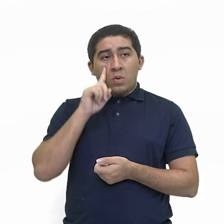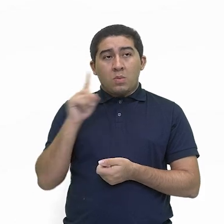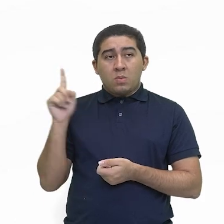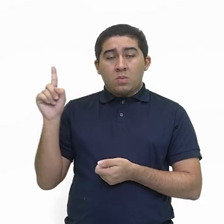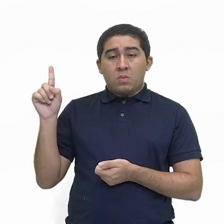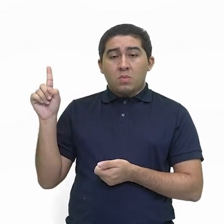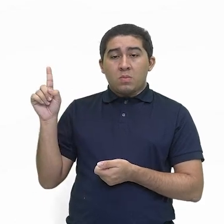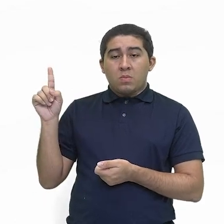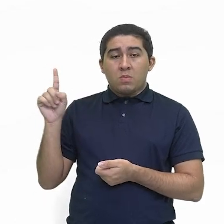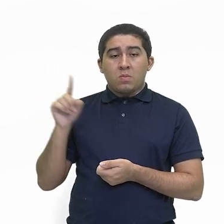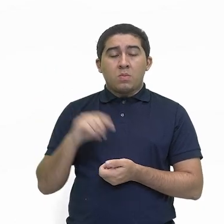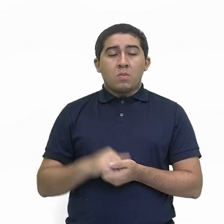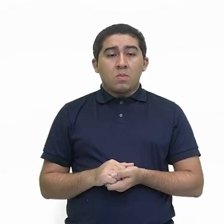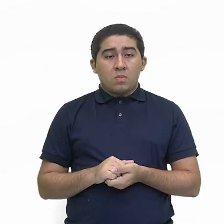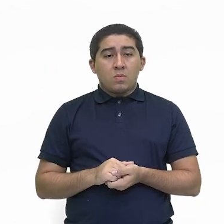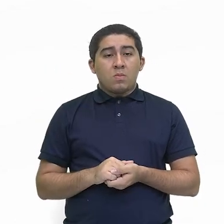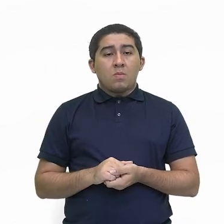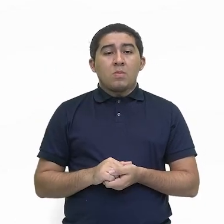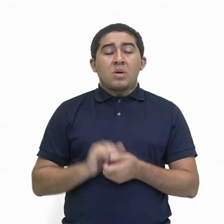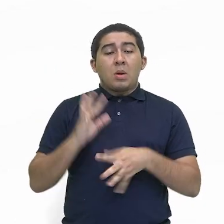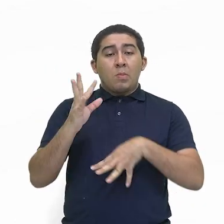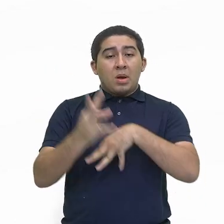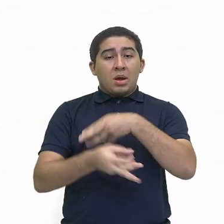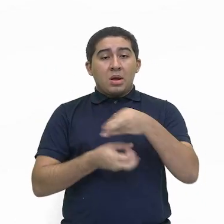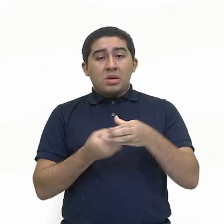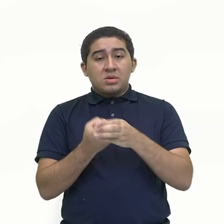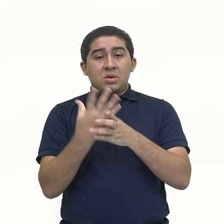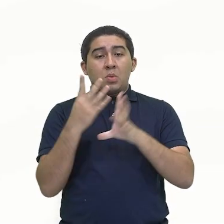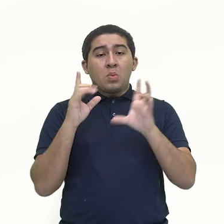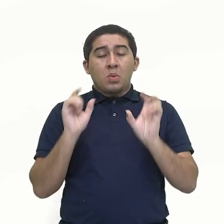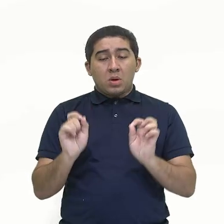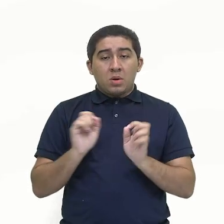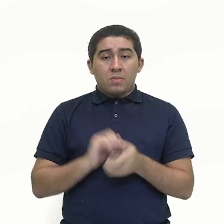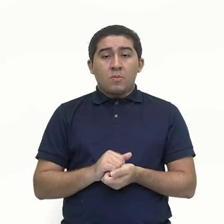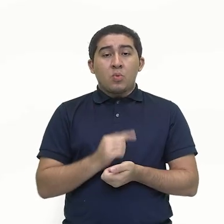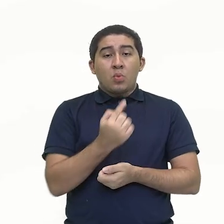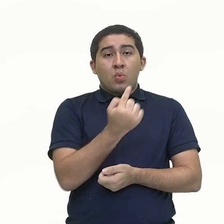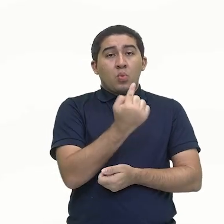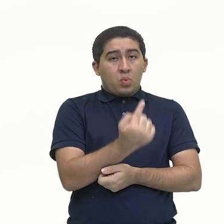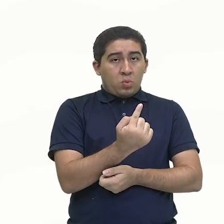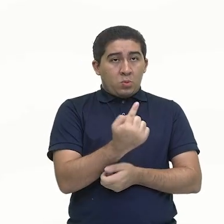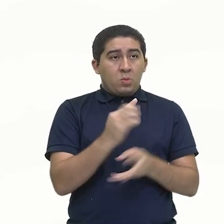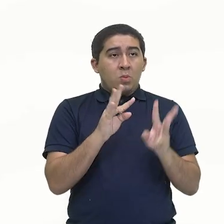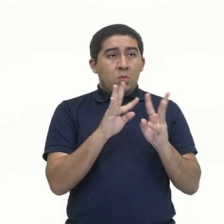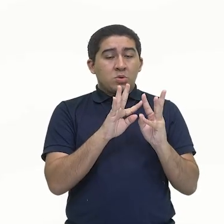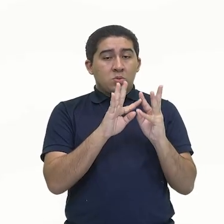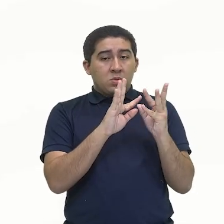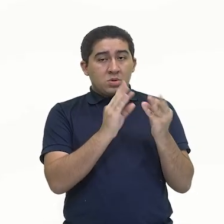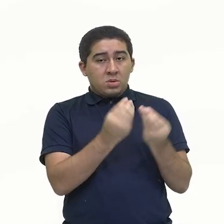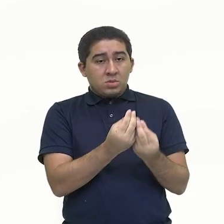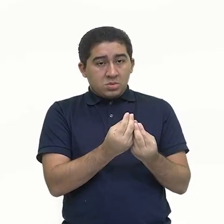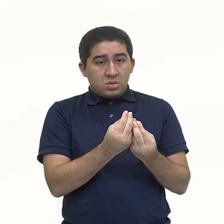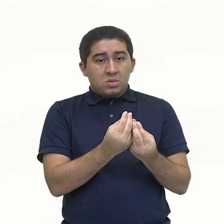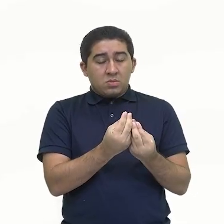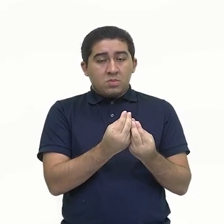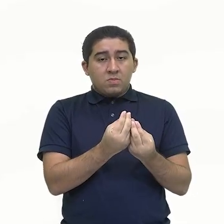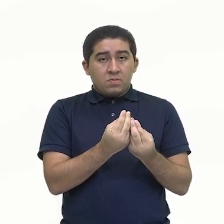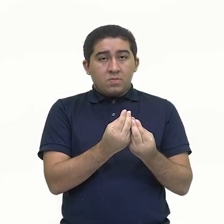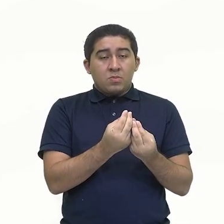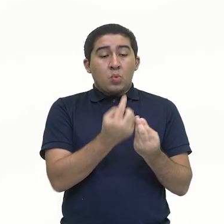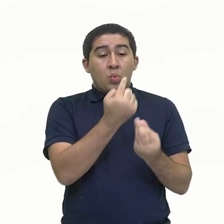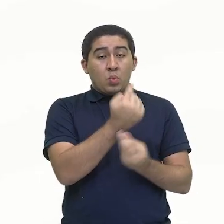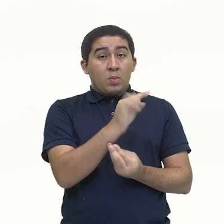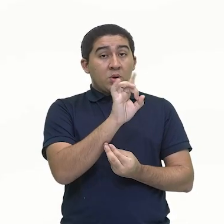tá? Então, é uma reação no qual um único componente